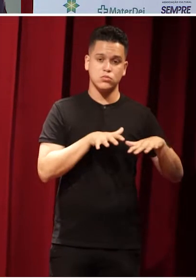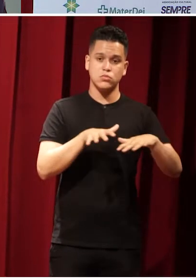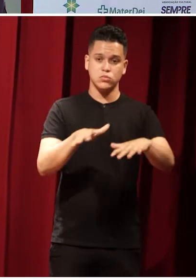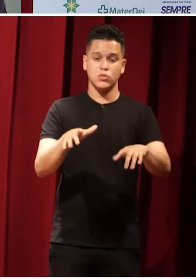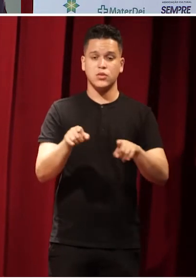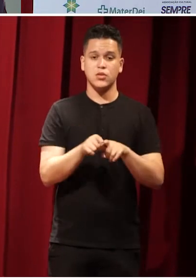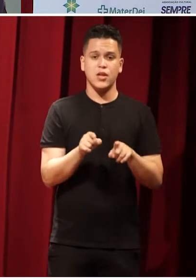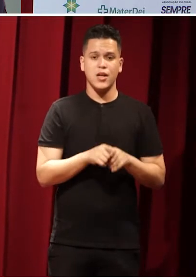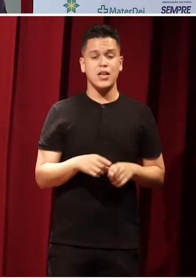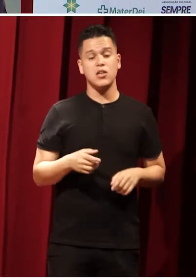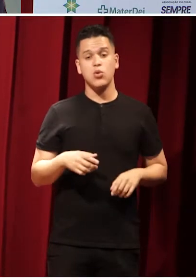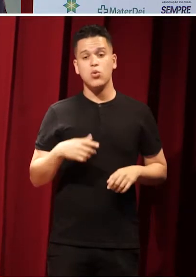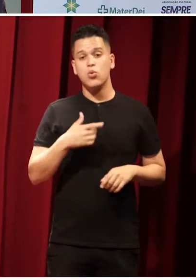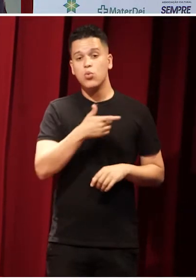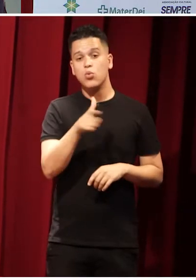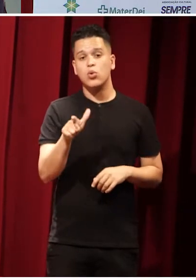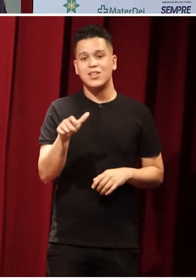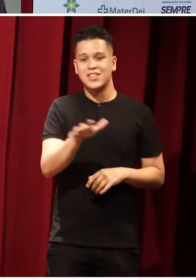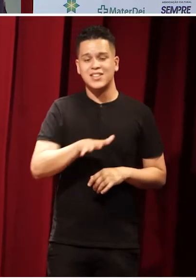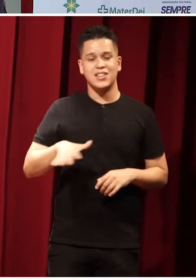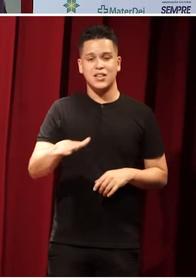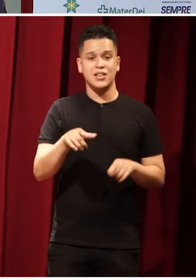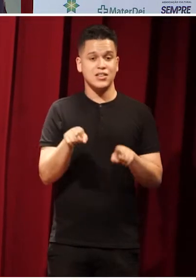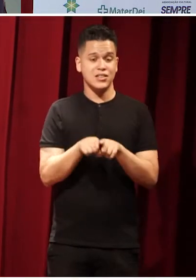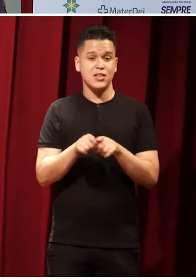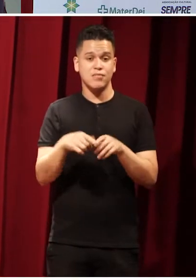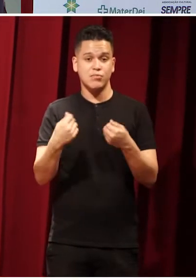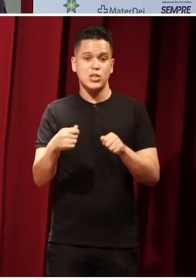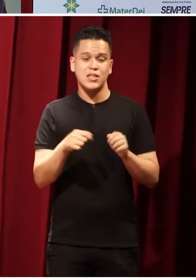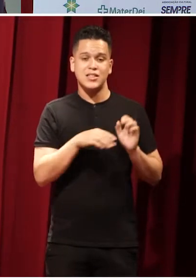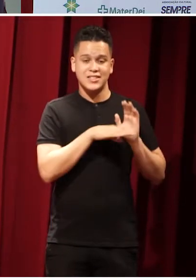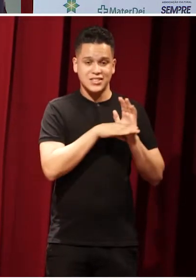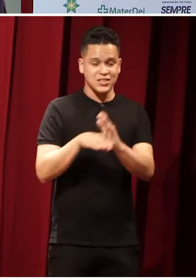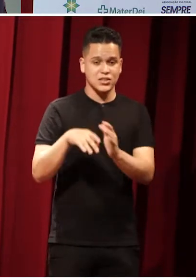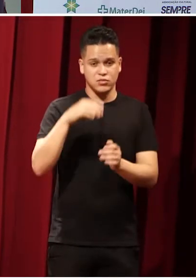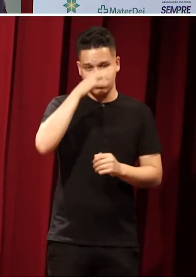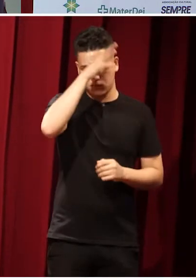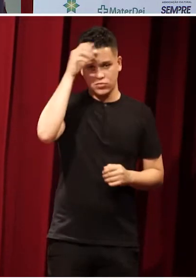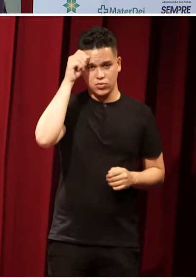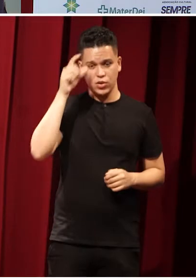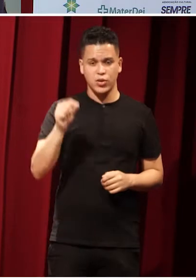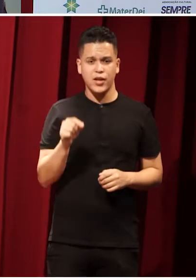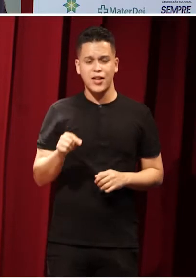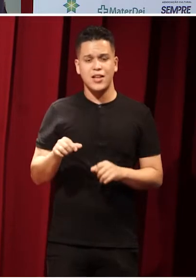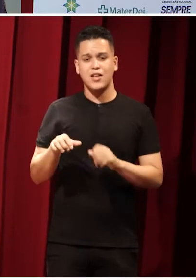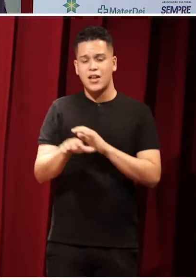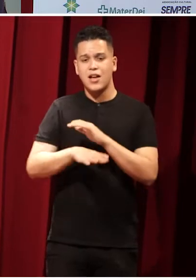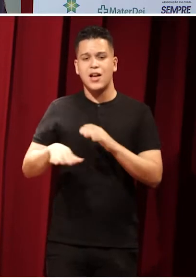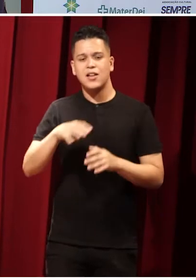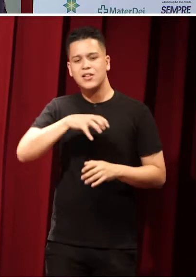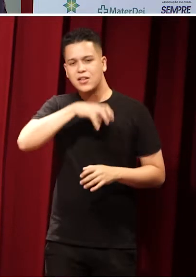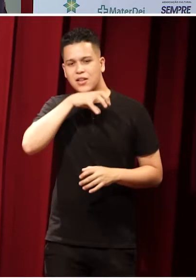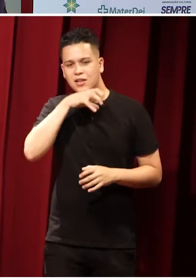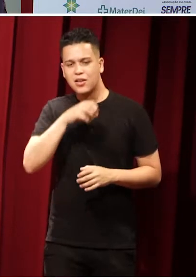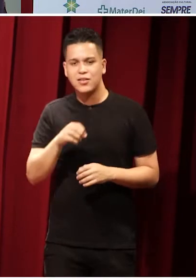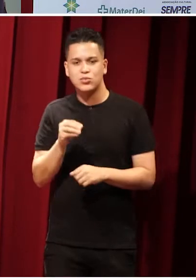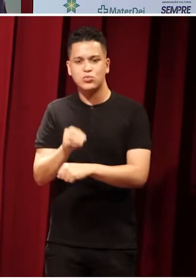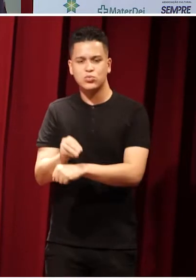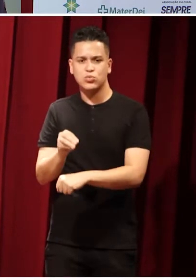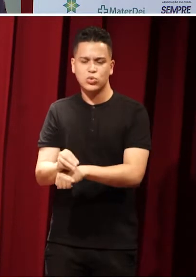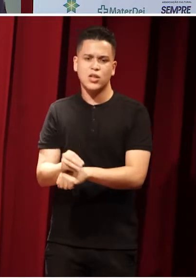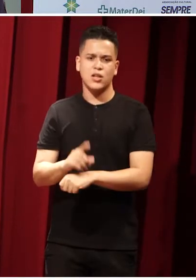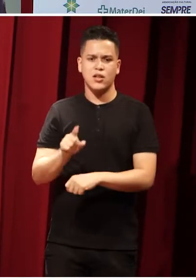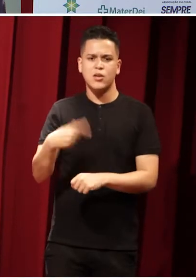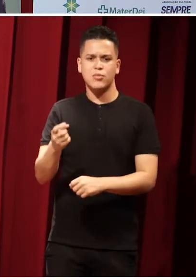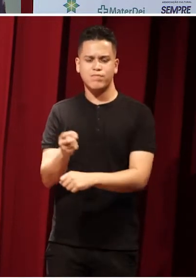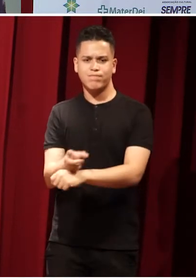agronegócio depende dessa chuva, tá certo? Então, se o catastrofista vier falar comigo,